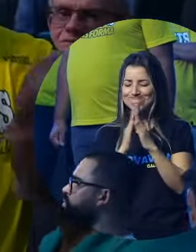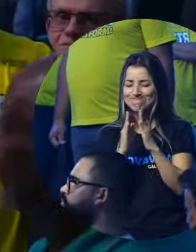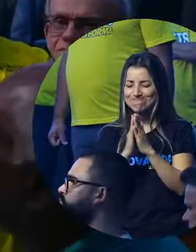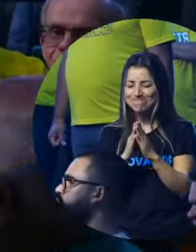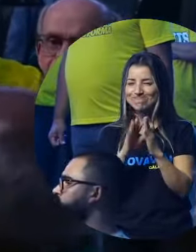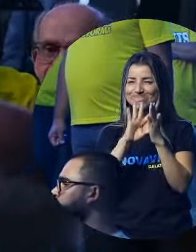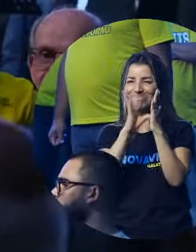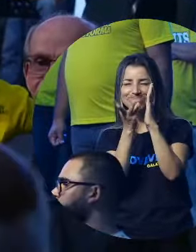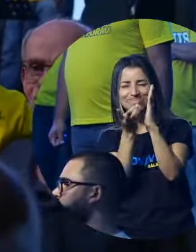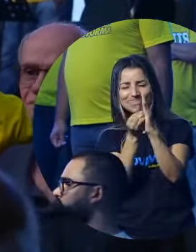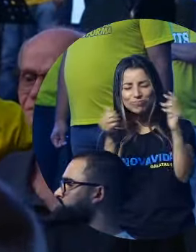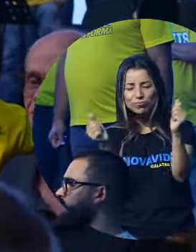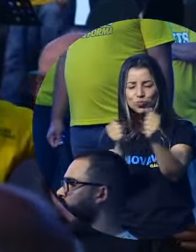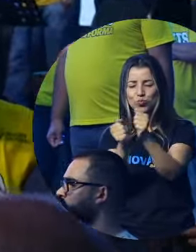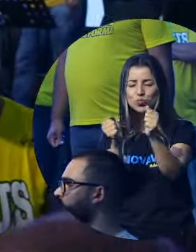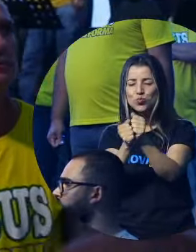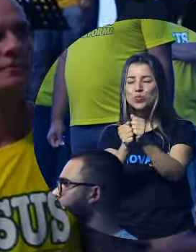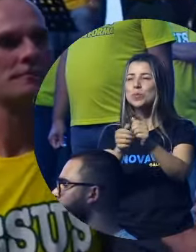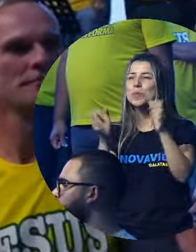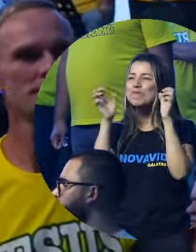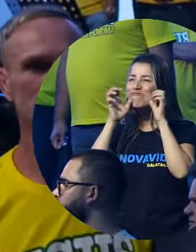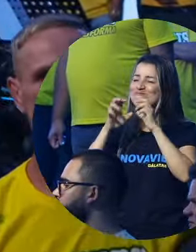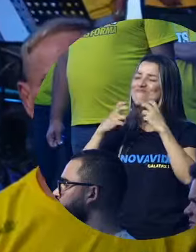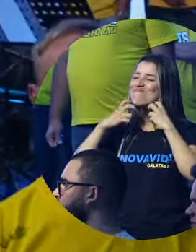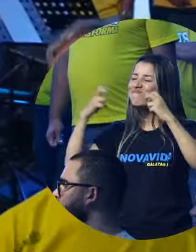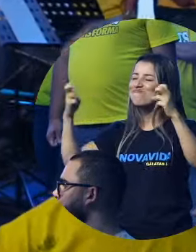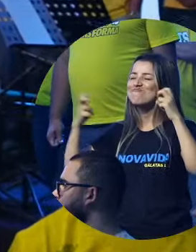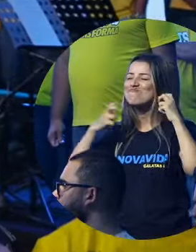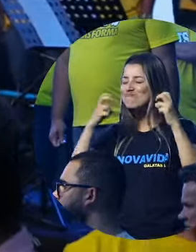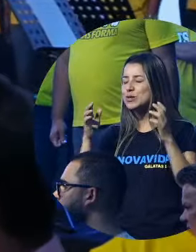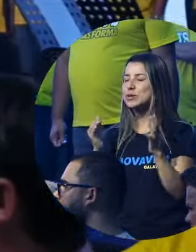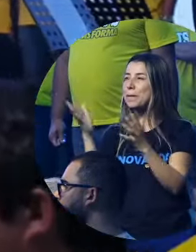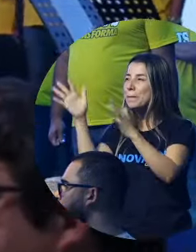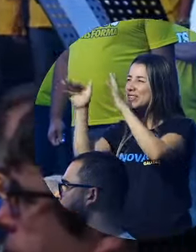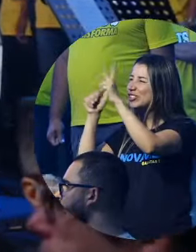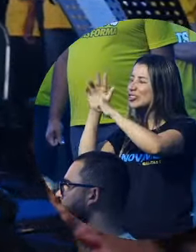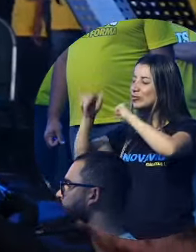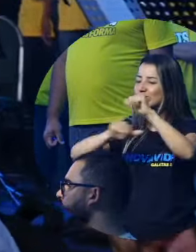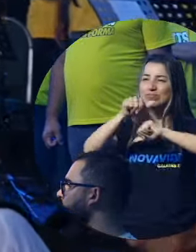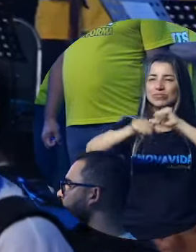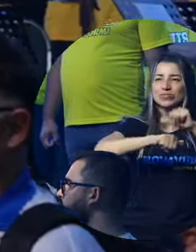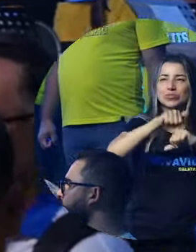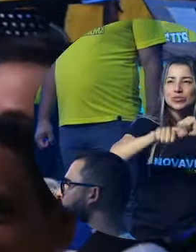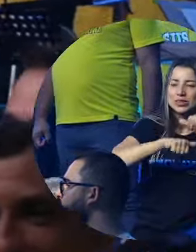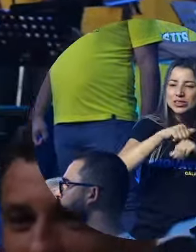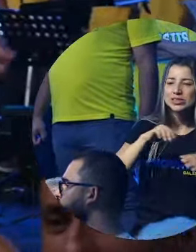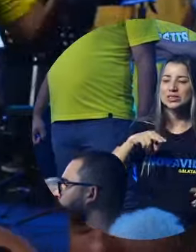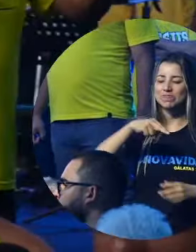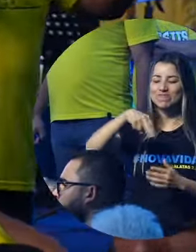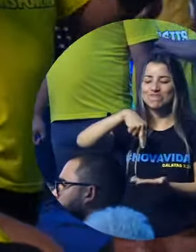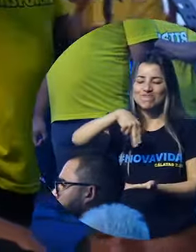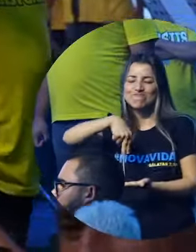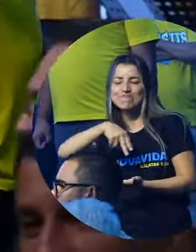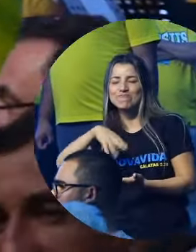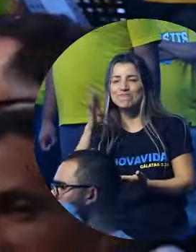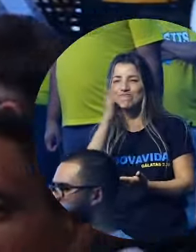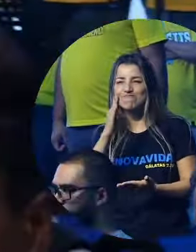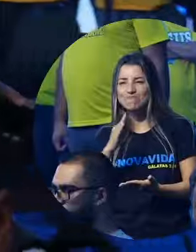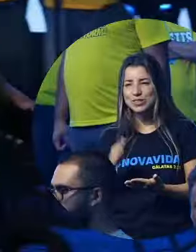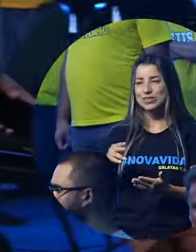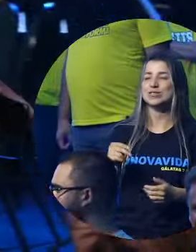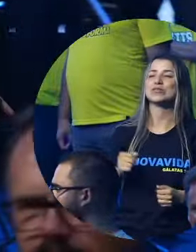pela transformação do Brasil e das nações. Neste dia, nós completamos 25 dias